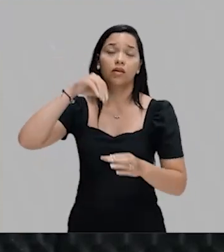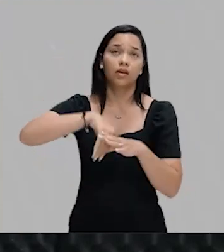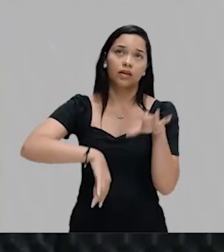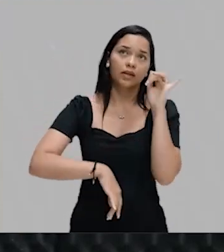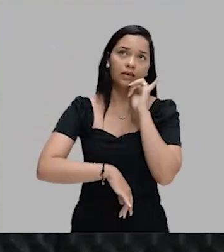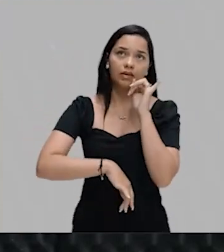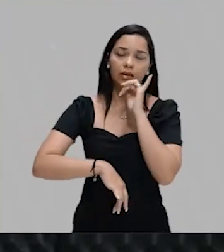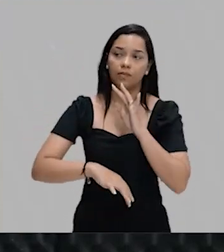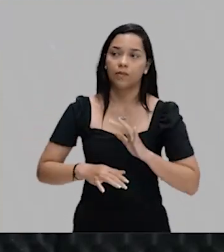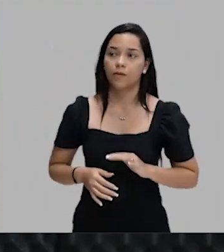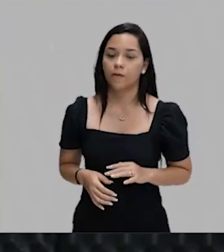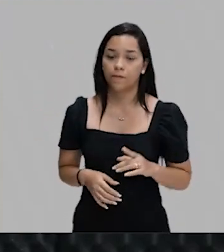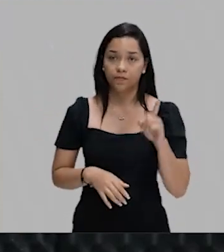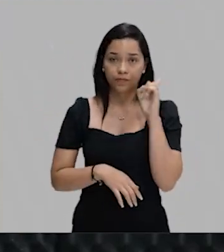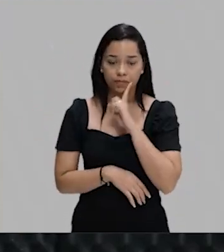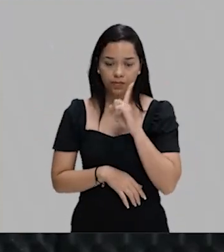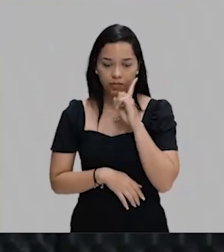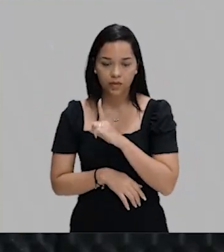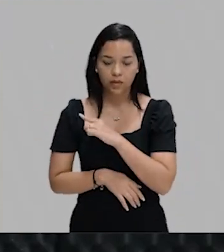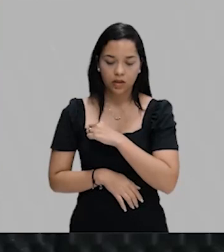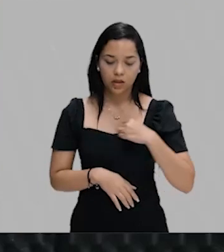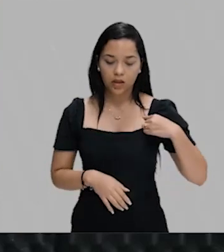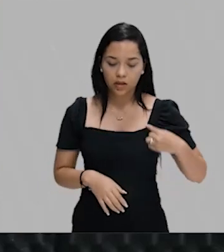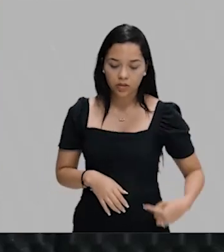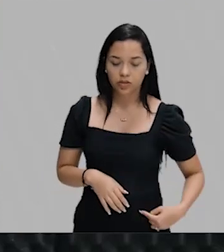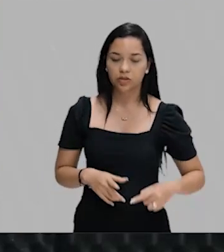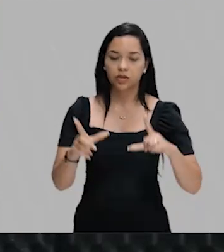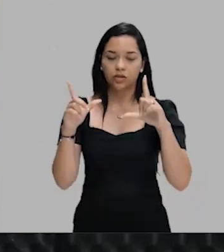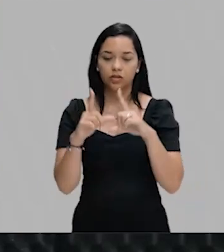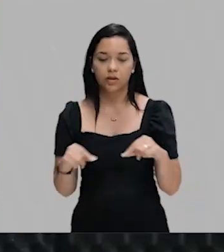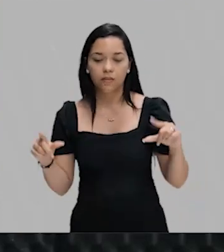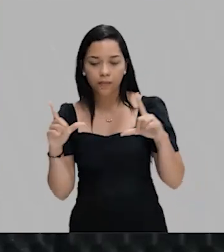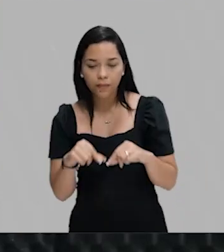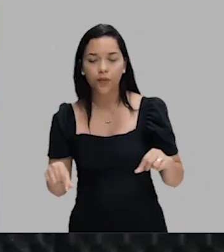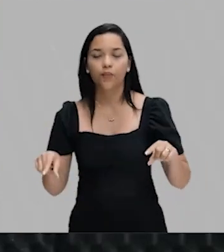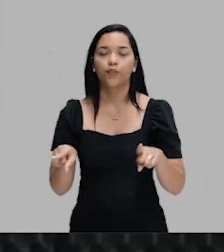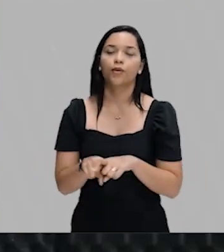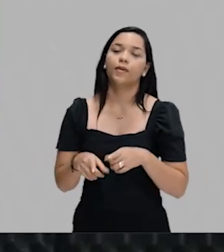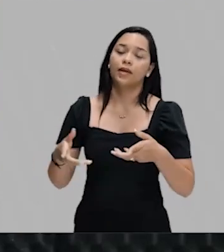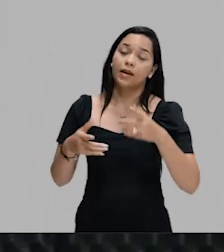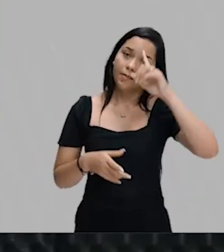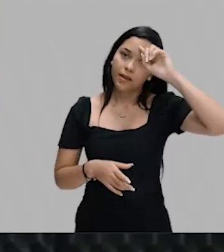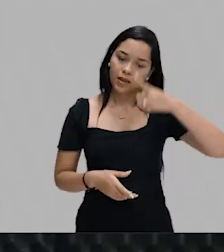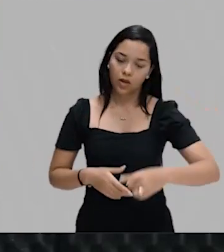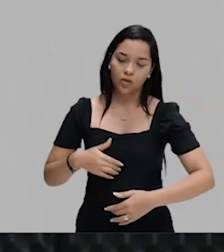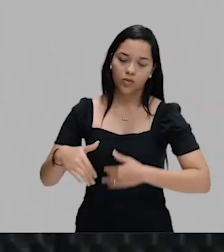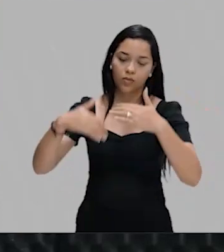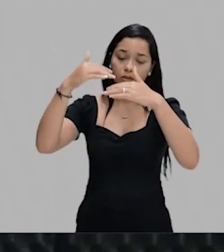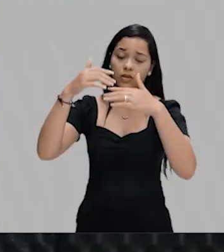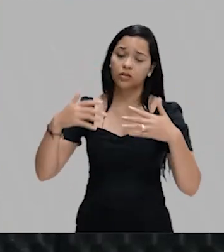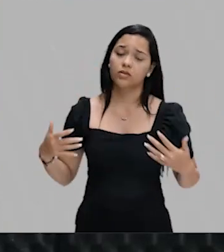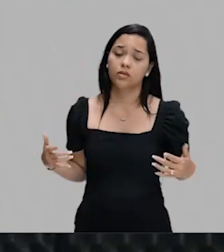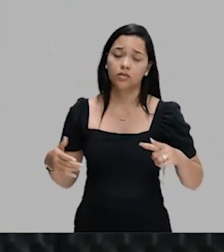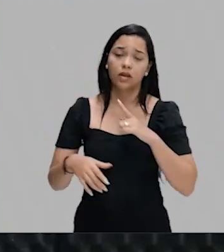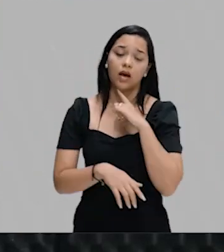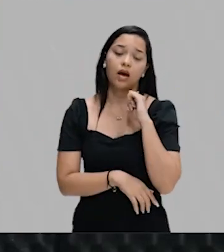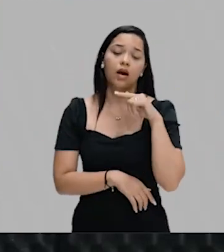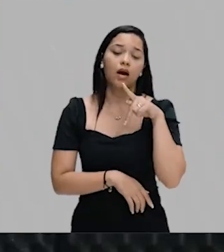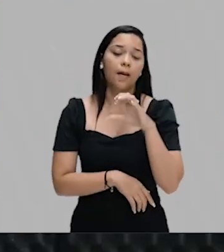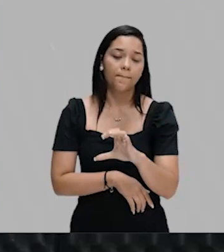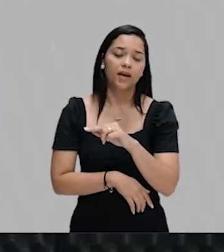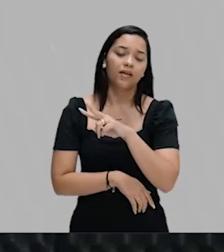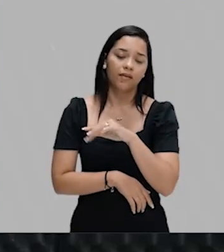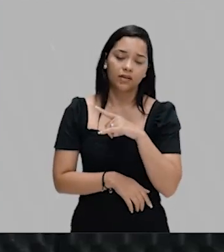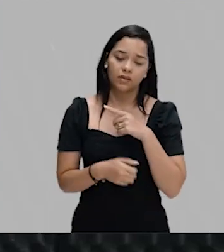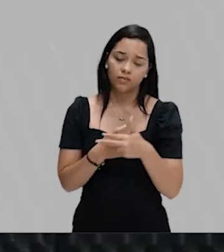como, por exemplo, entre os Estados Unidos e a China e o Japão, ou seja, aqueles que querem comandar o processo, tá certo? Então o APEC, ele